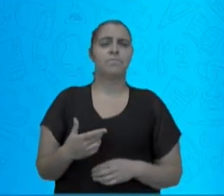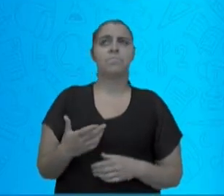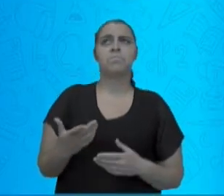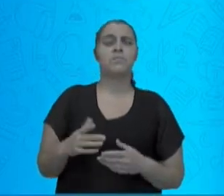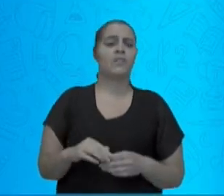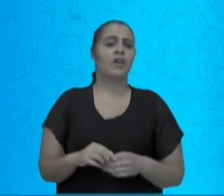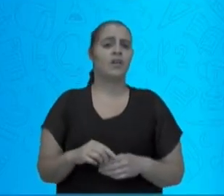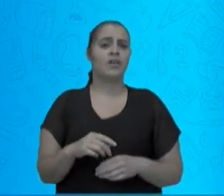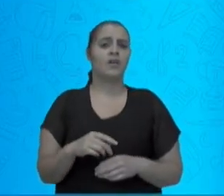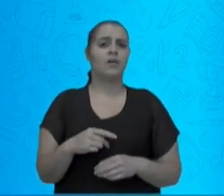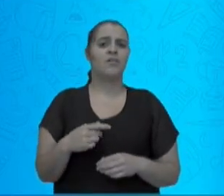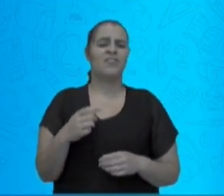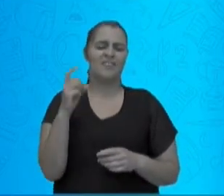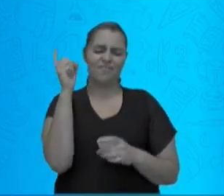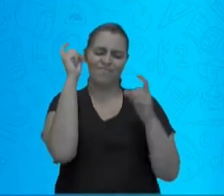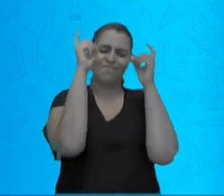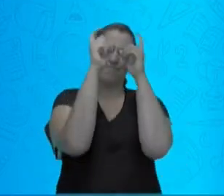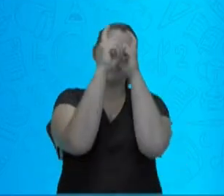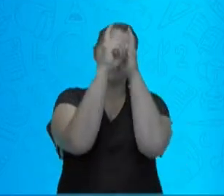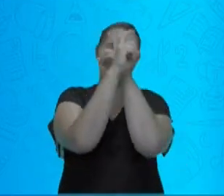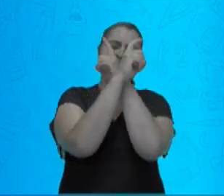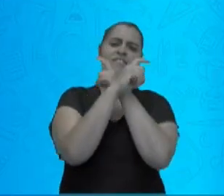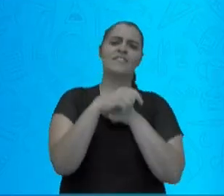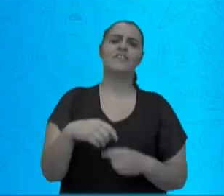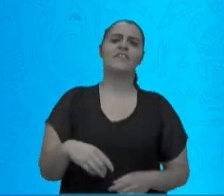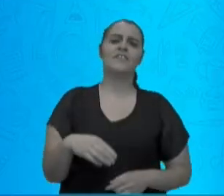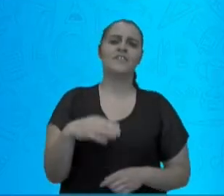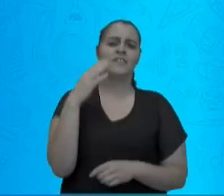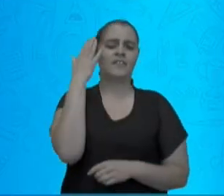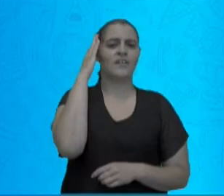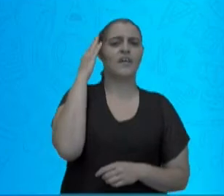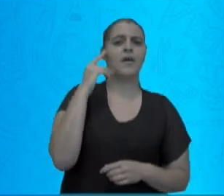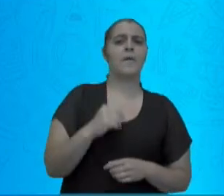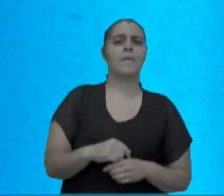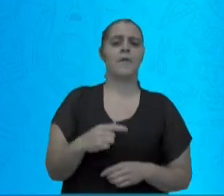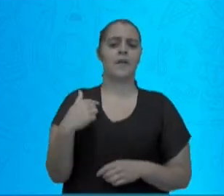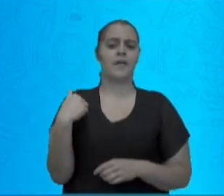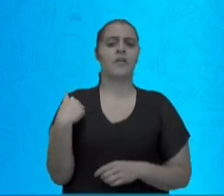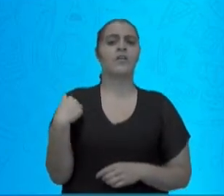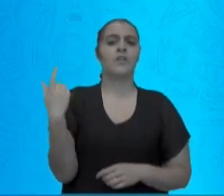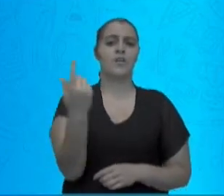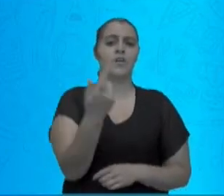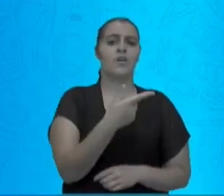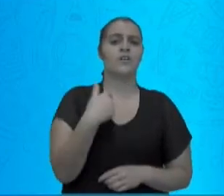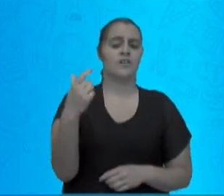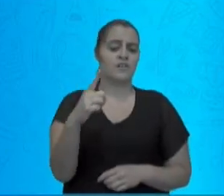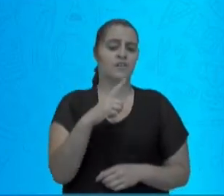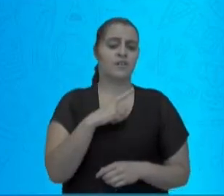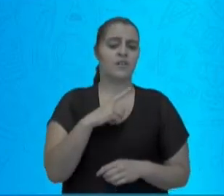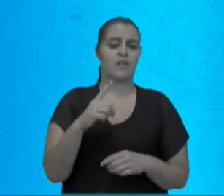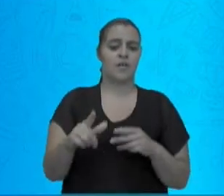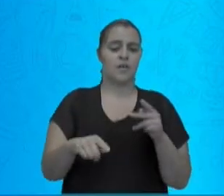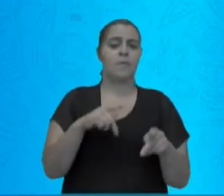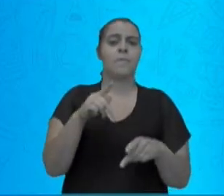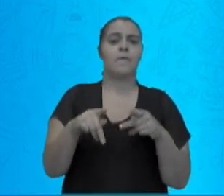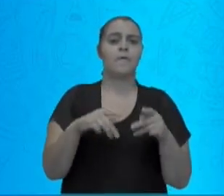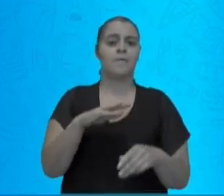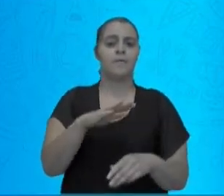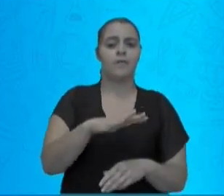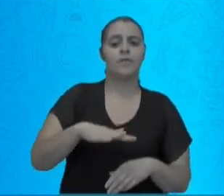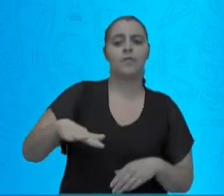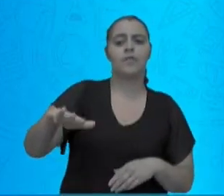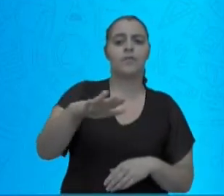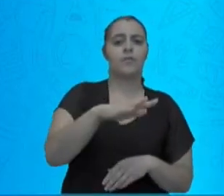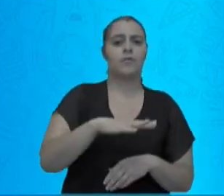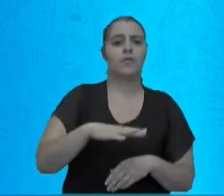talvez seja difícil para nós brasileiros, porque nós somos um povo que tem o seu